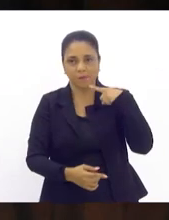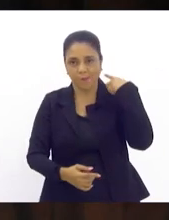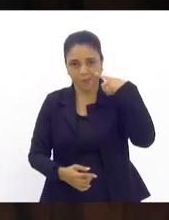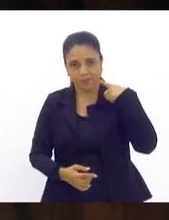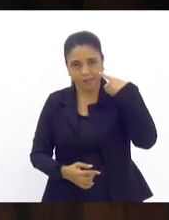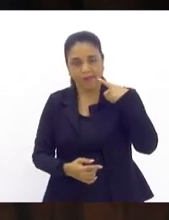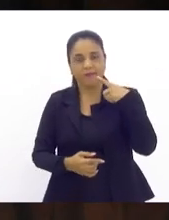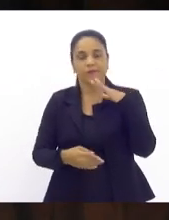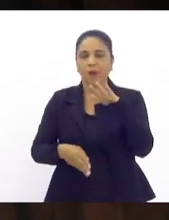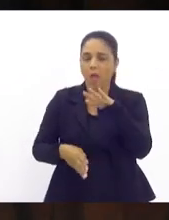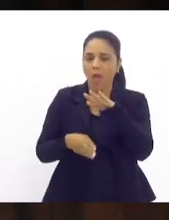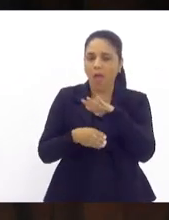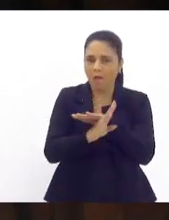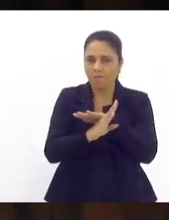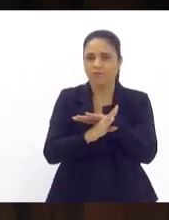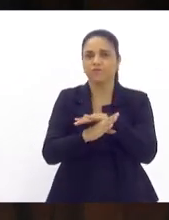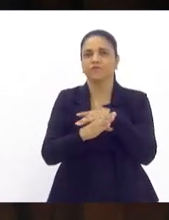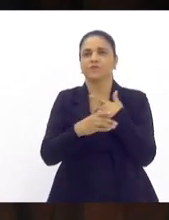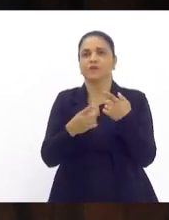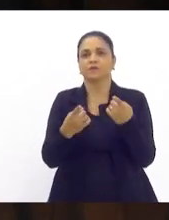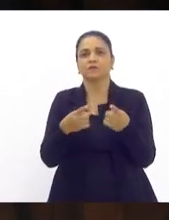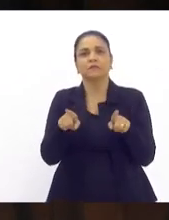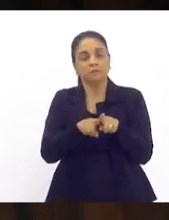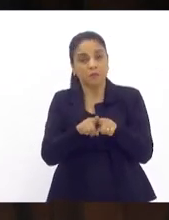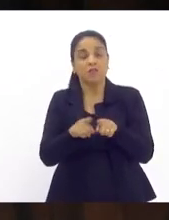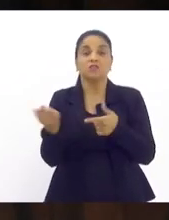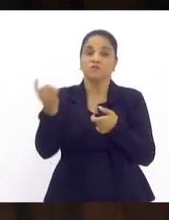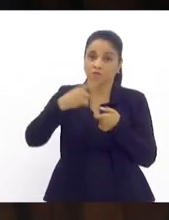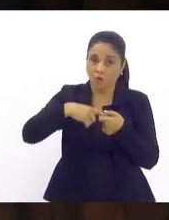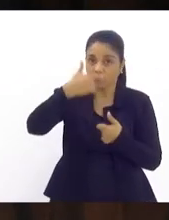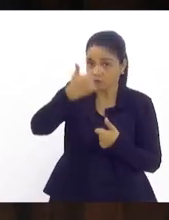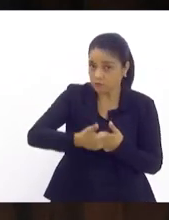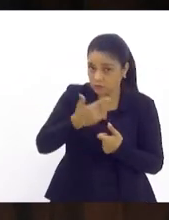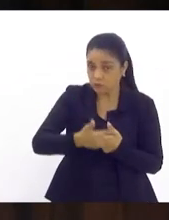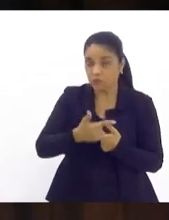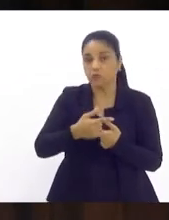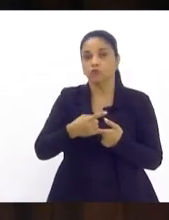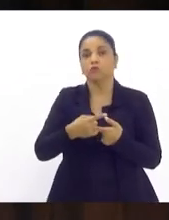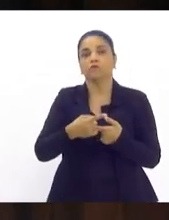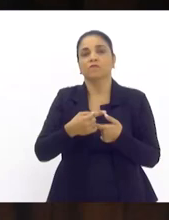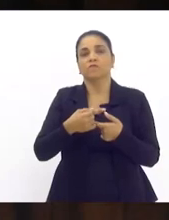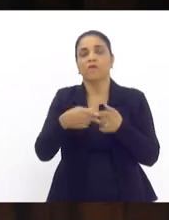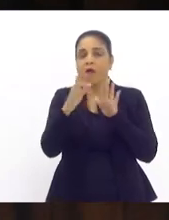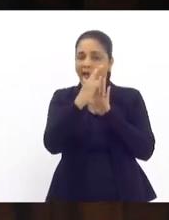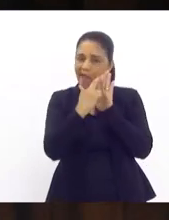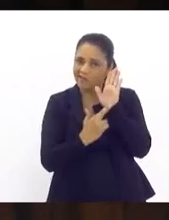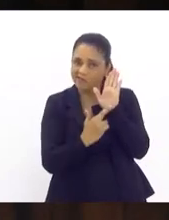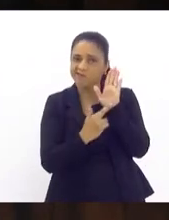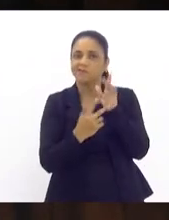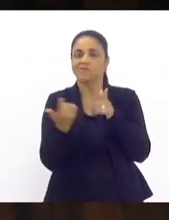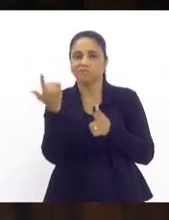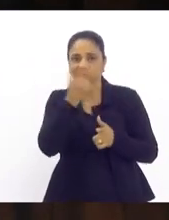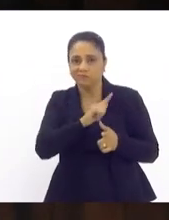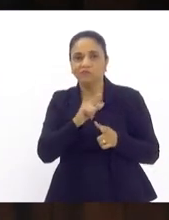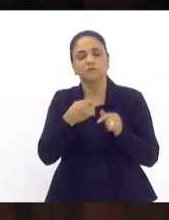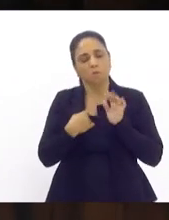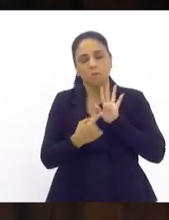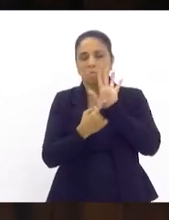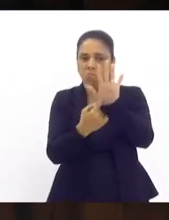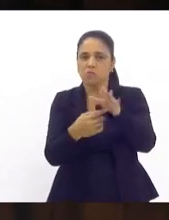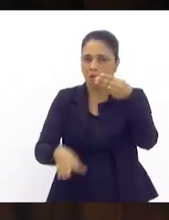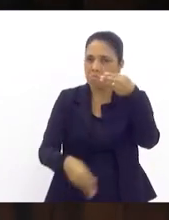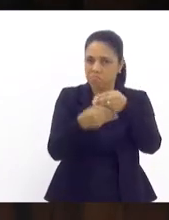ser aprovado agora em primeira discussão, volta em segunda discussão. Então, vai à redação do vencido, a excelência pode apresentar a emenda em segunda.